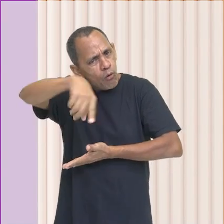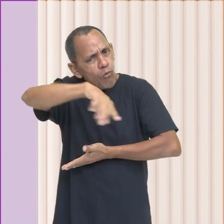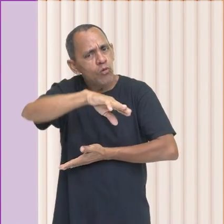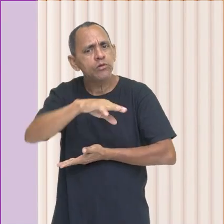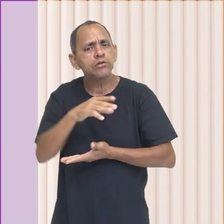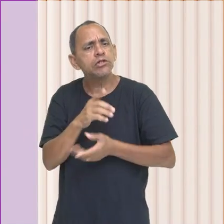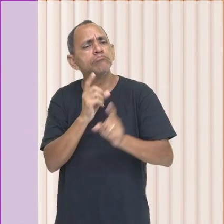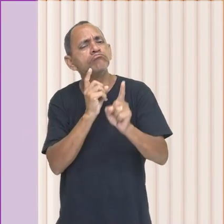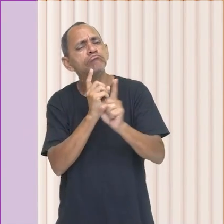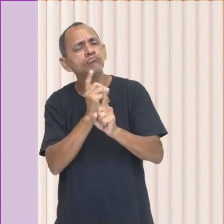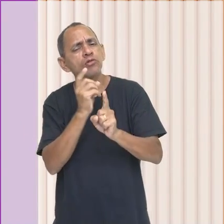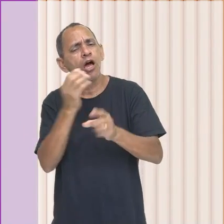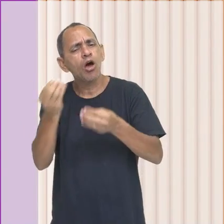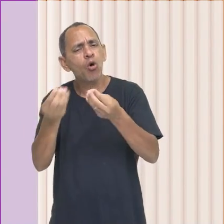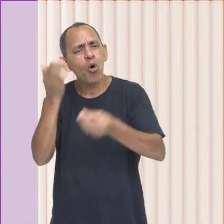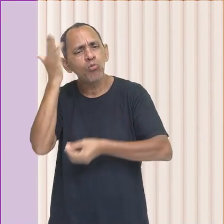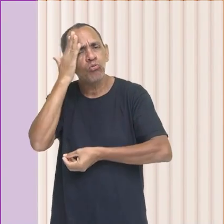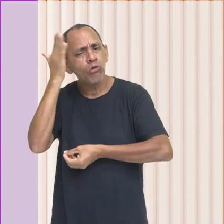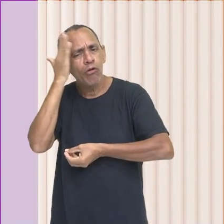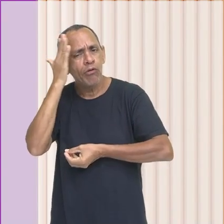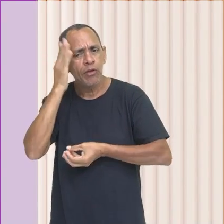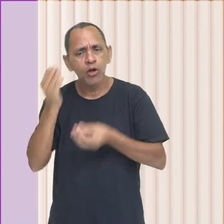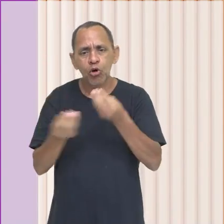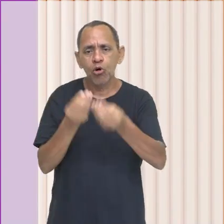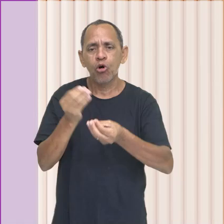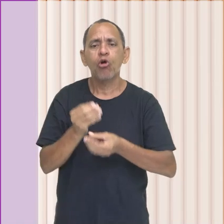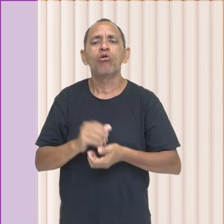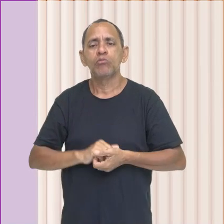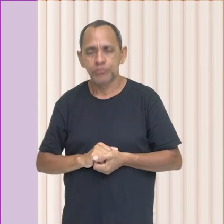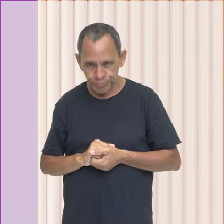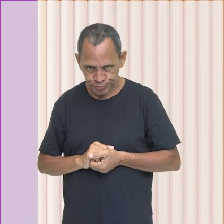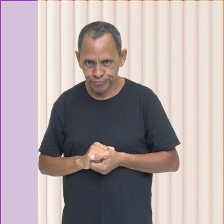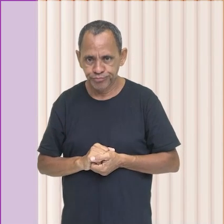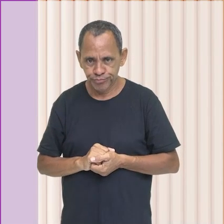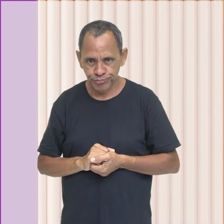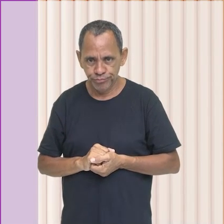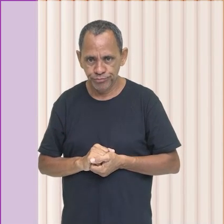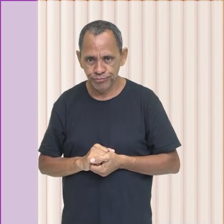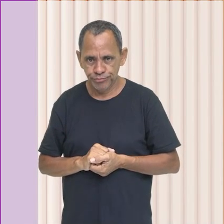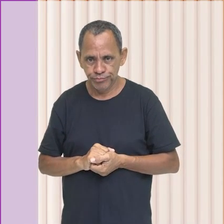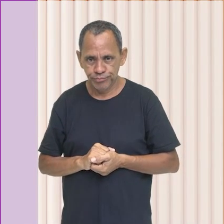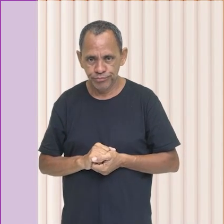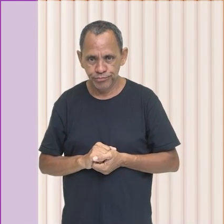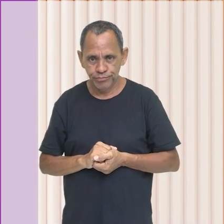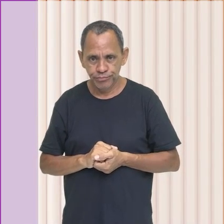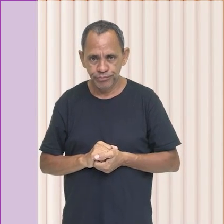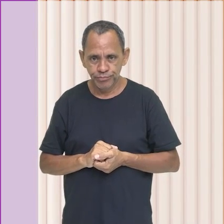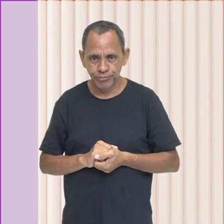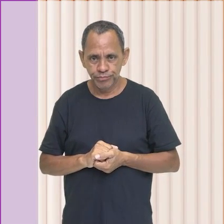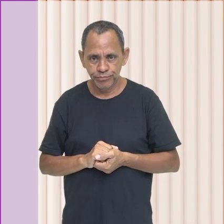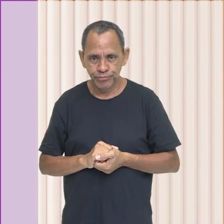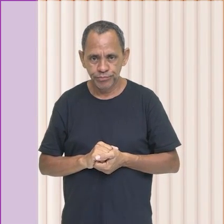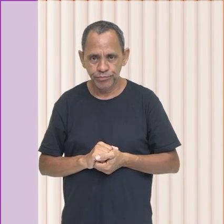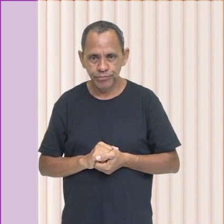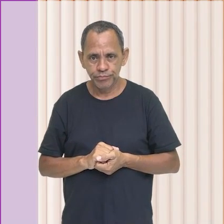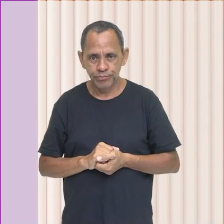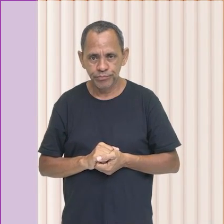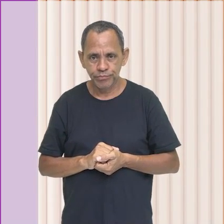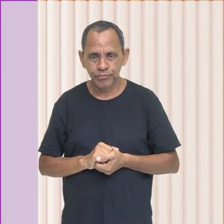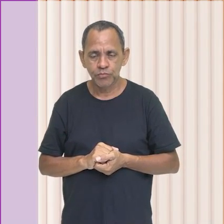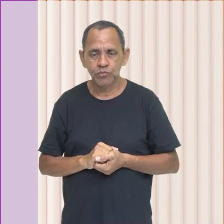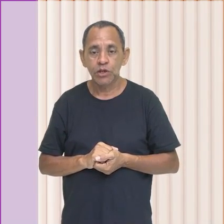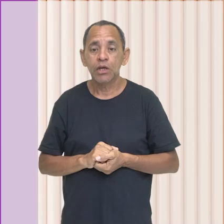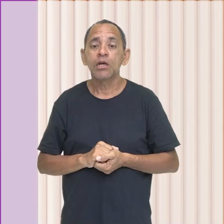né os valores de a e de B de uma função Aim ok a gente tem mais algum ex mais um